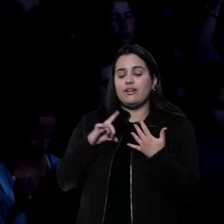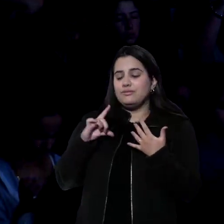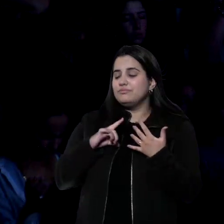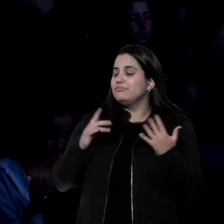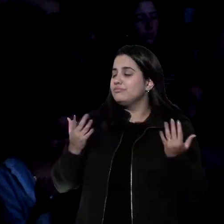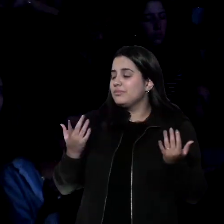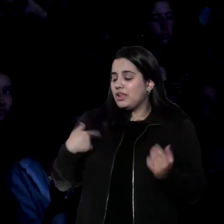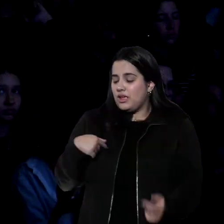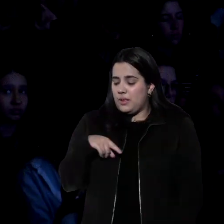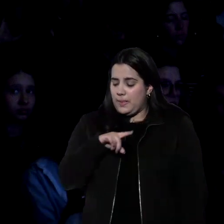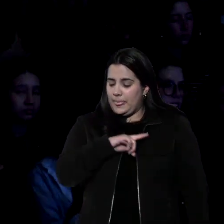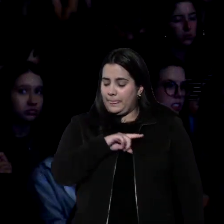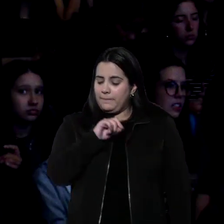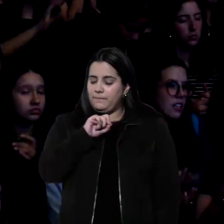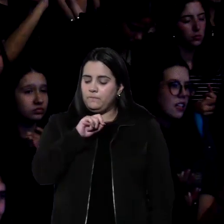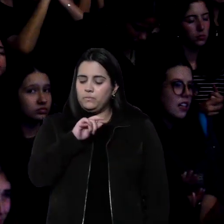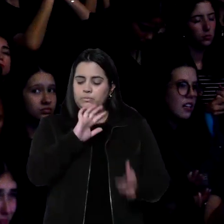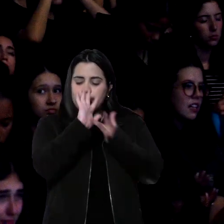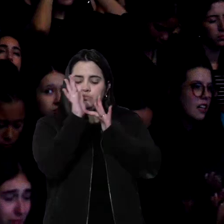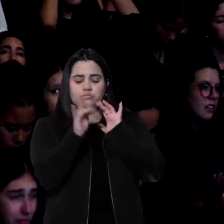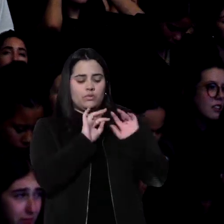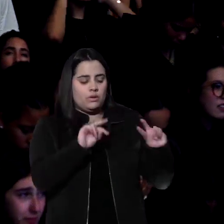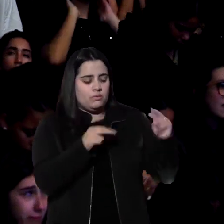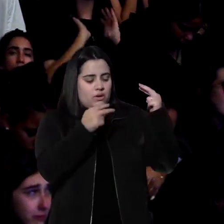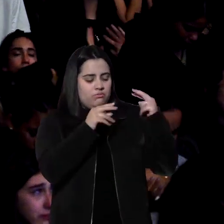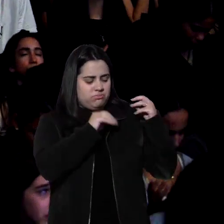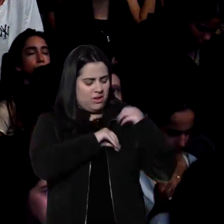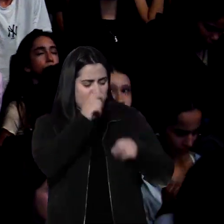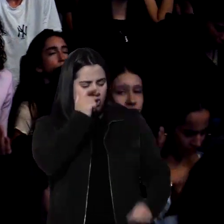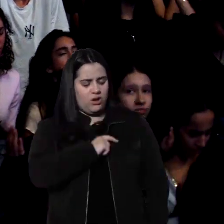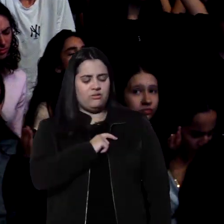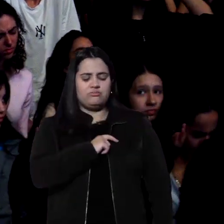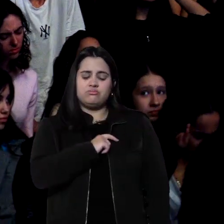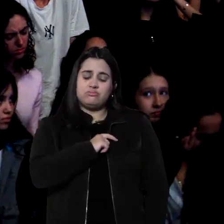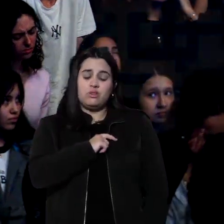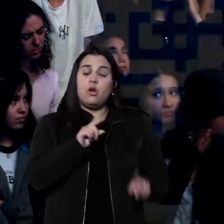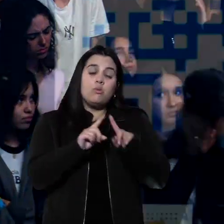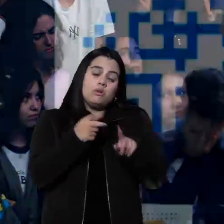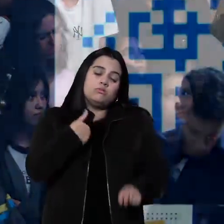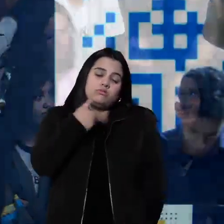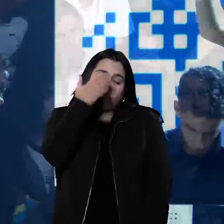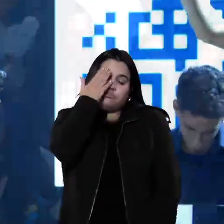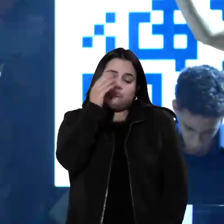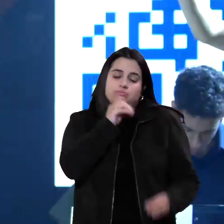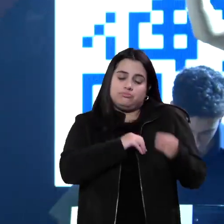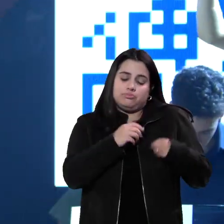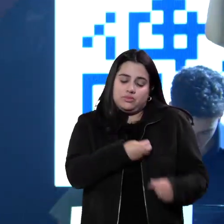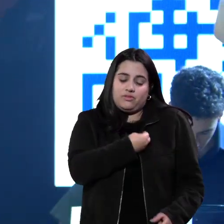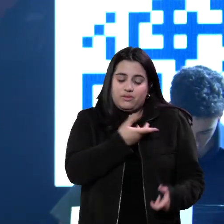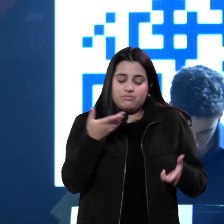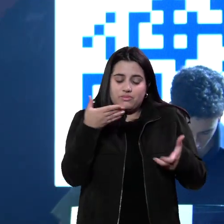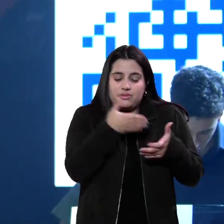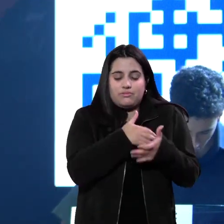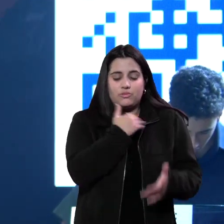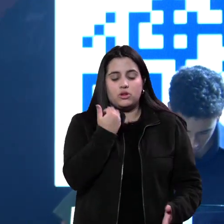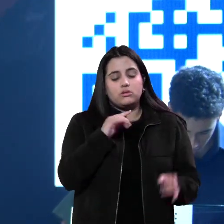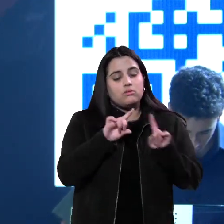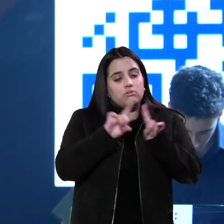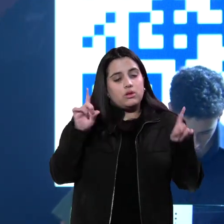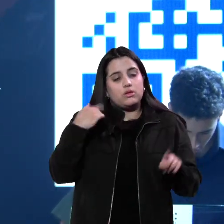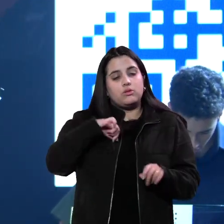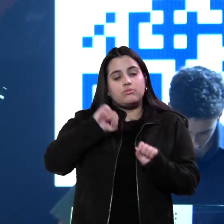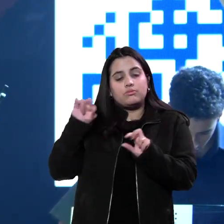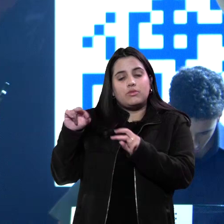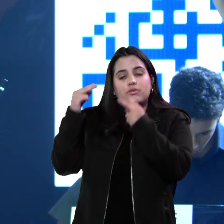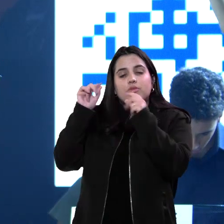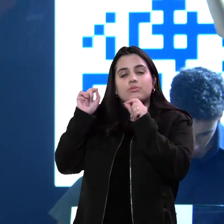Nós já não somos vistos por Jesus como pecadores, embora ainda sejamos nessa vida até morrermos, mas nós somos vistos